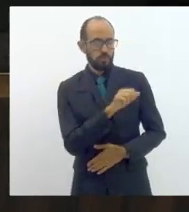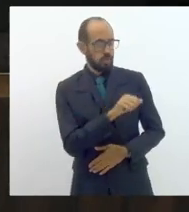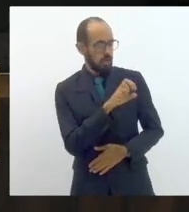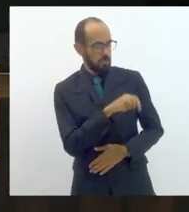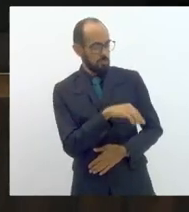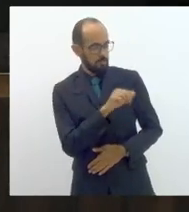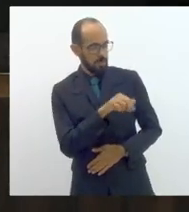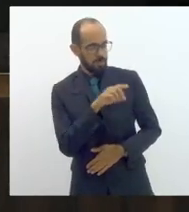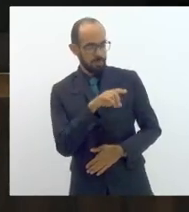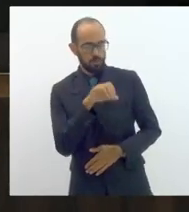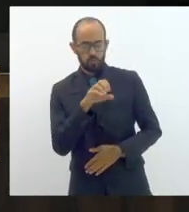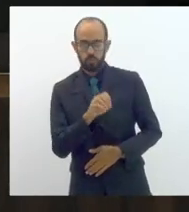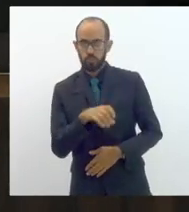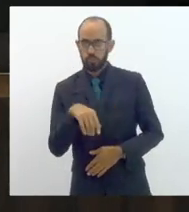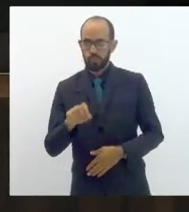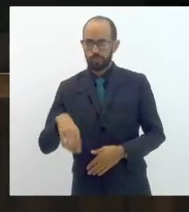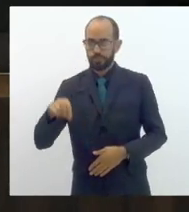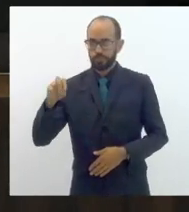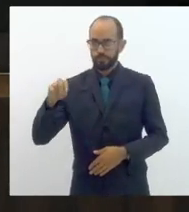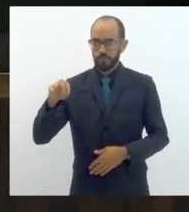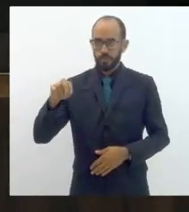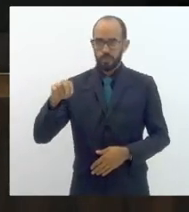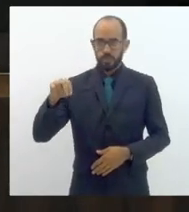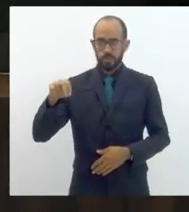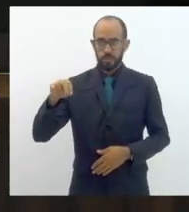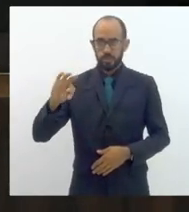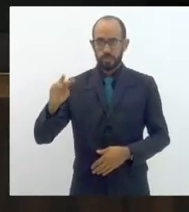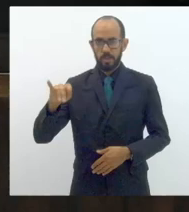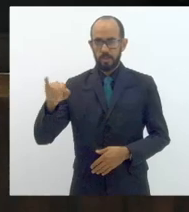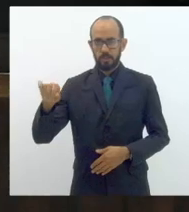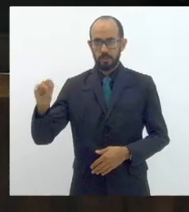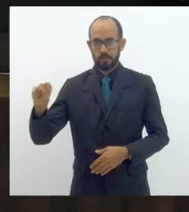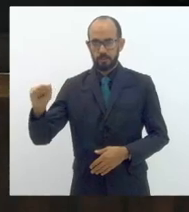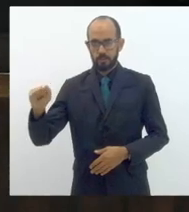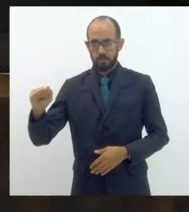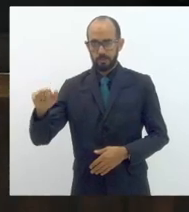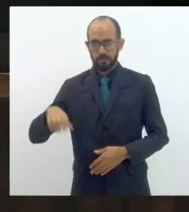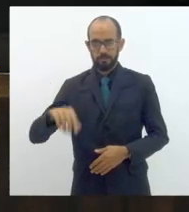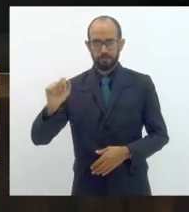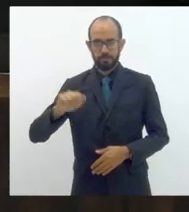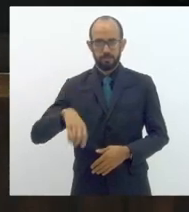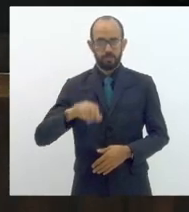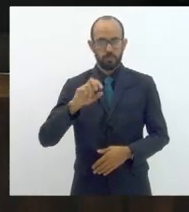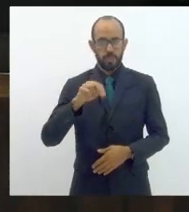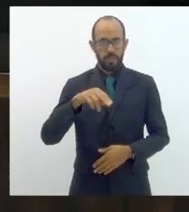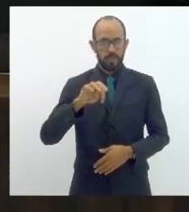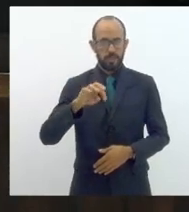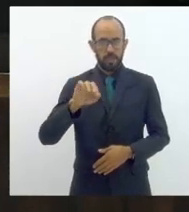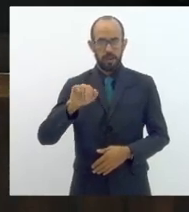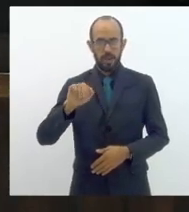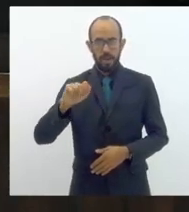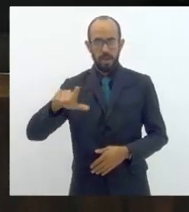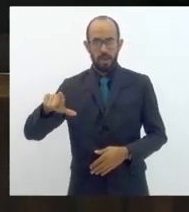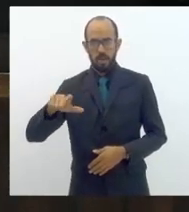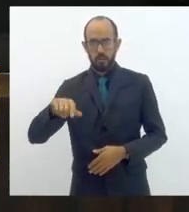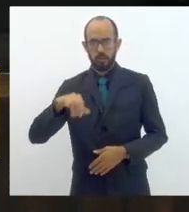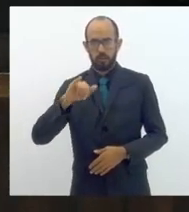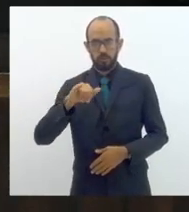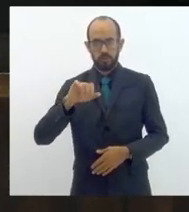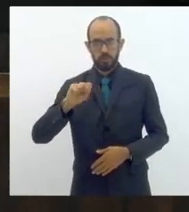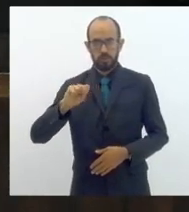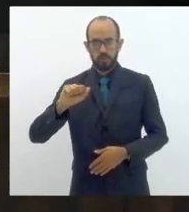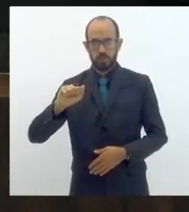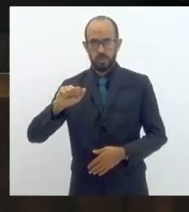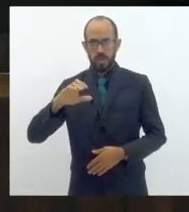da Maísa, do Natanael e do Isaac. Vocês abrilhantaram muito esse espaço, tornaram um momento da